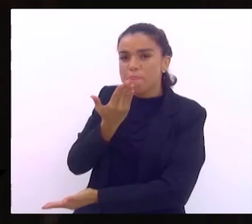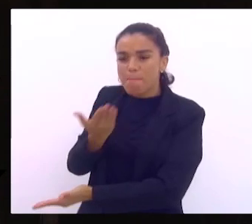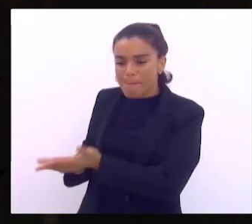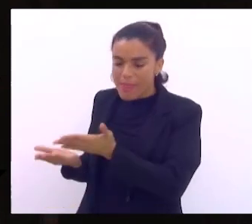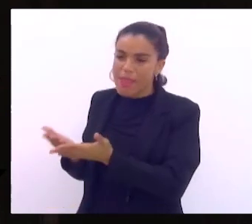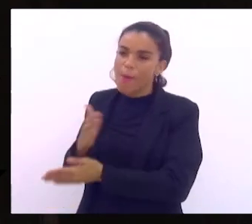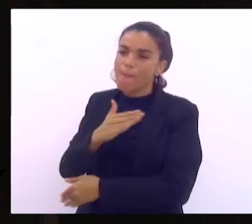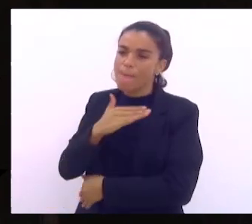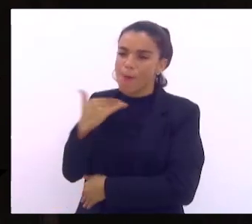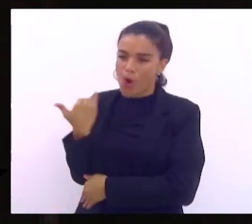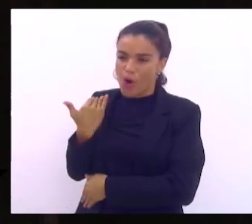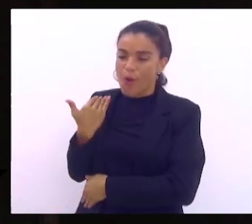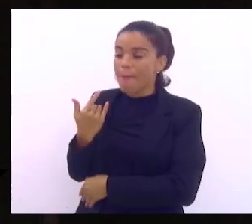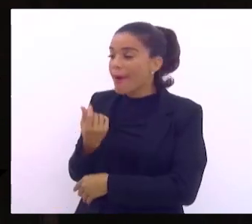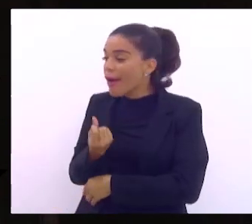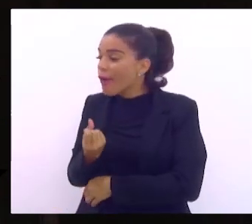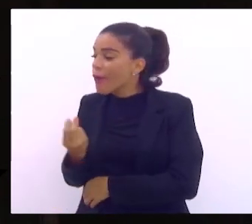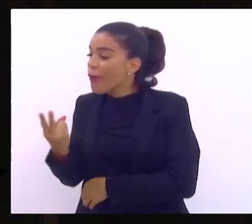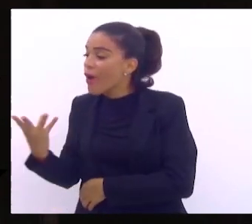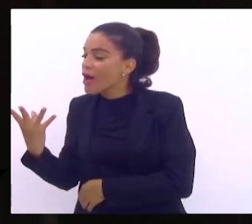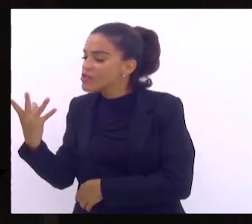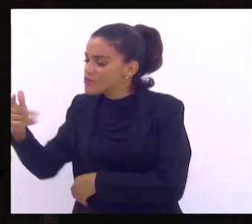Mas quantos foram resgatados?